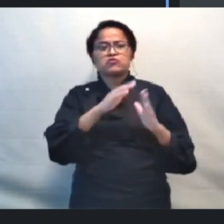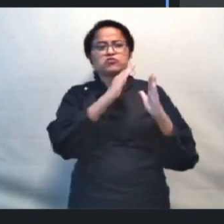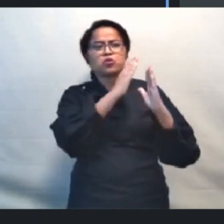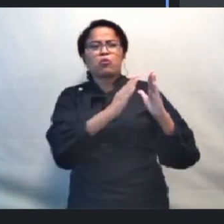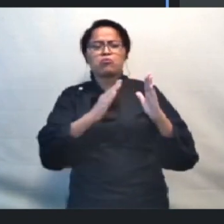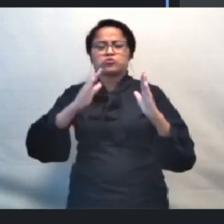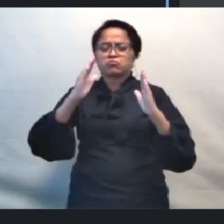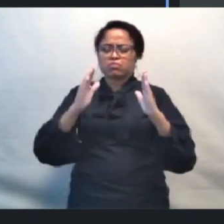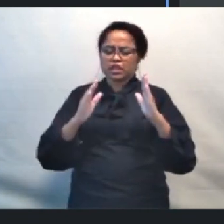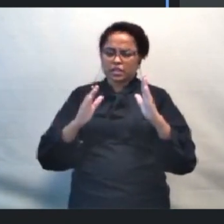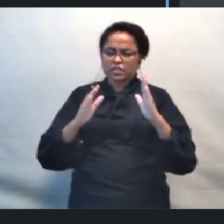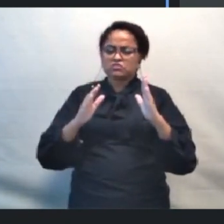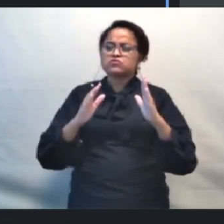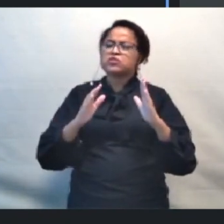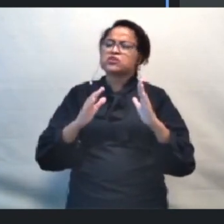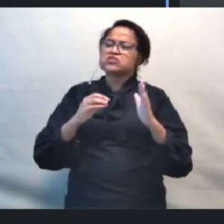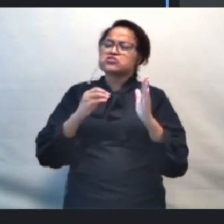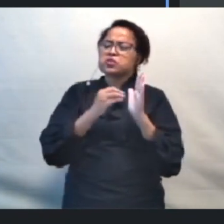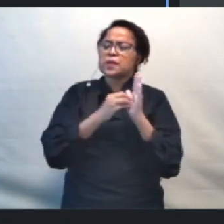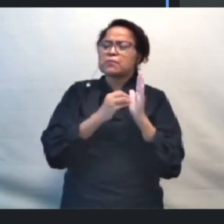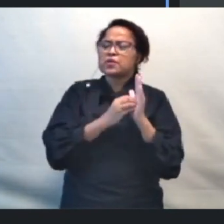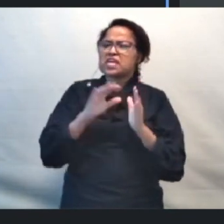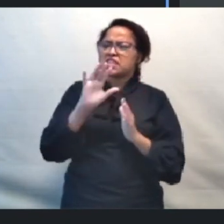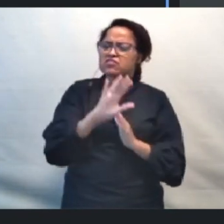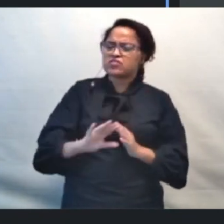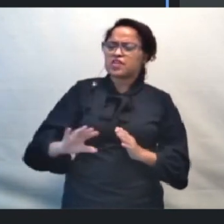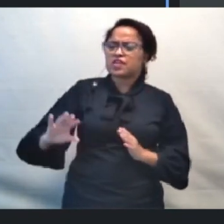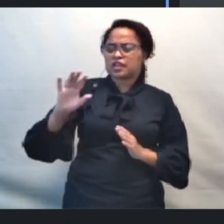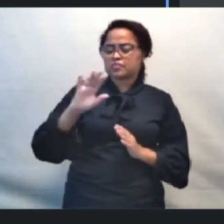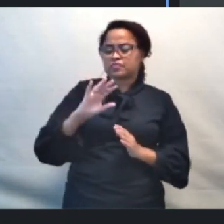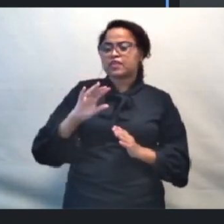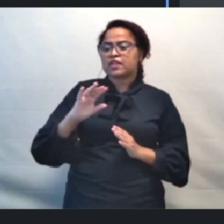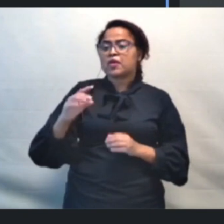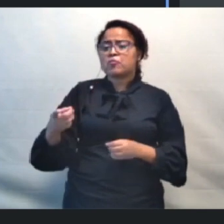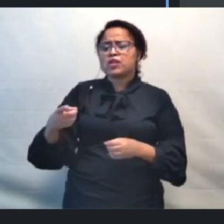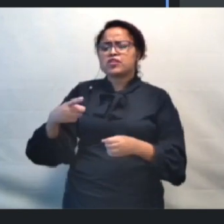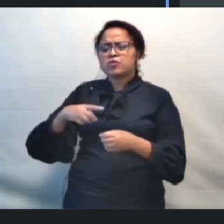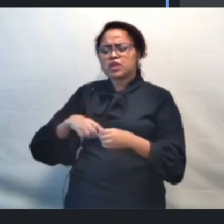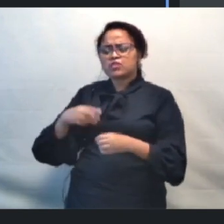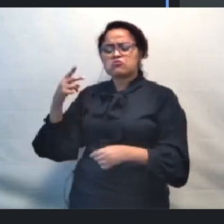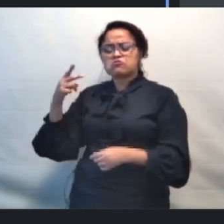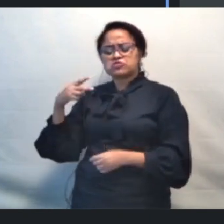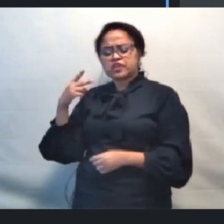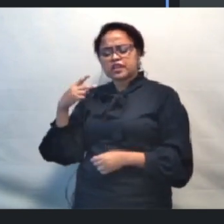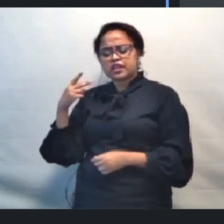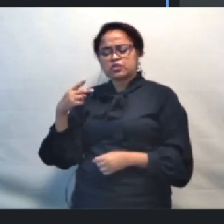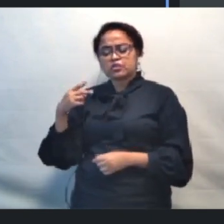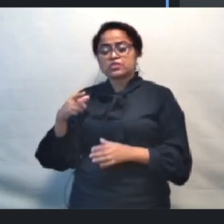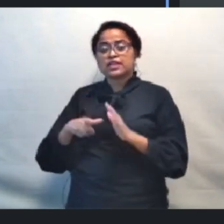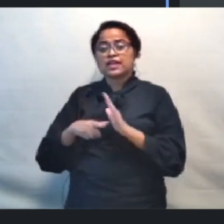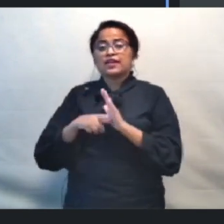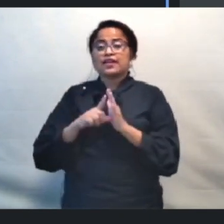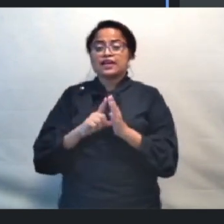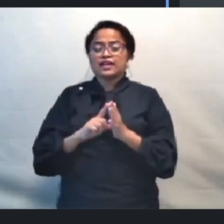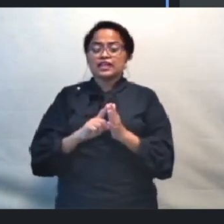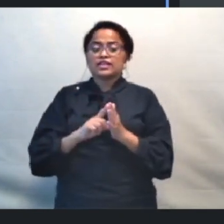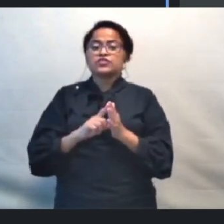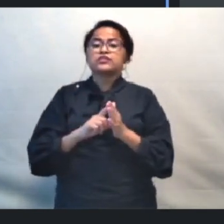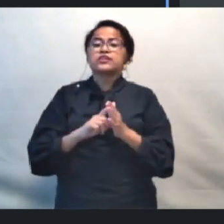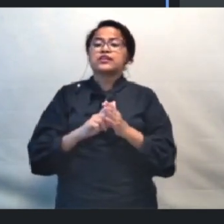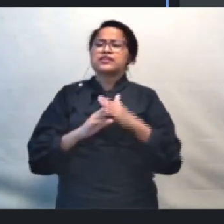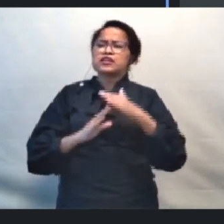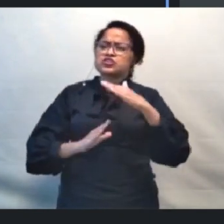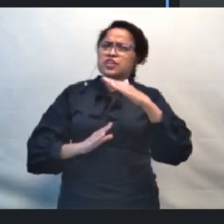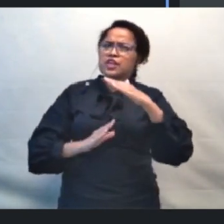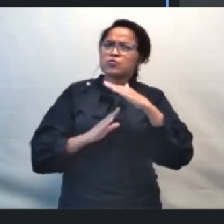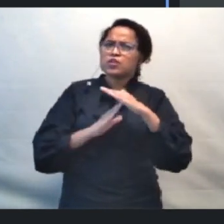emendas genéricas, para que a gente pudesse ter esse retorno dos vereadores antes e que a gente tenha limite para que a gente